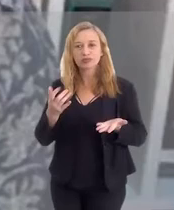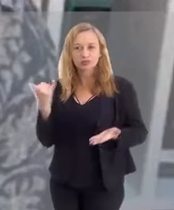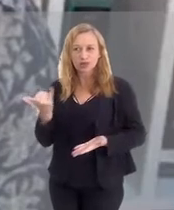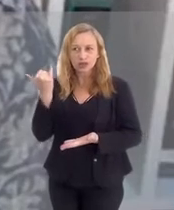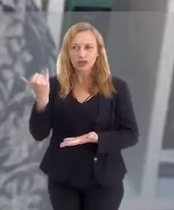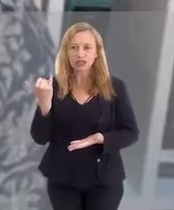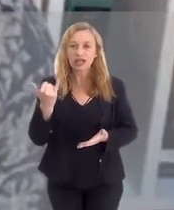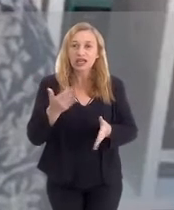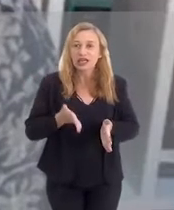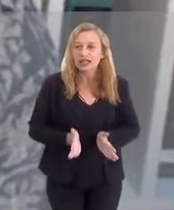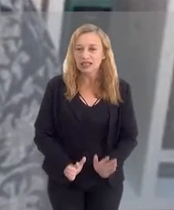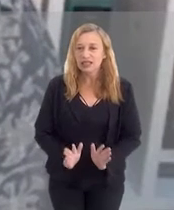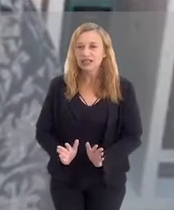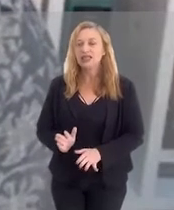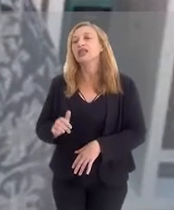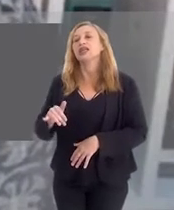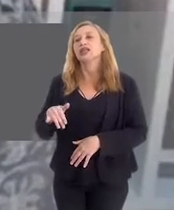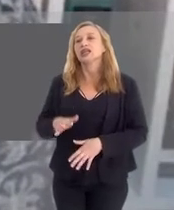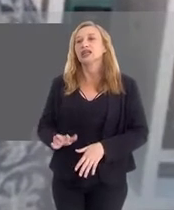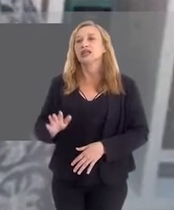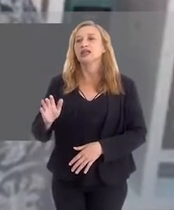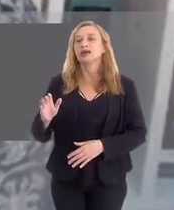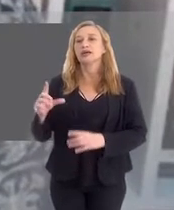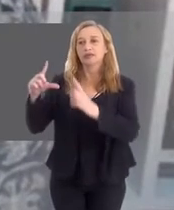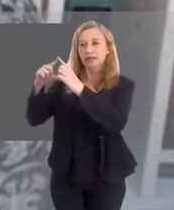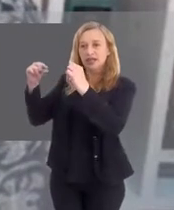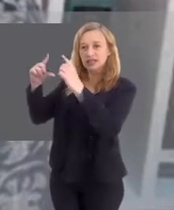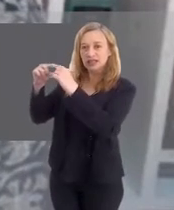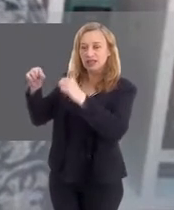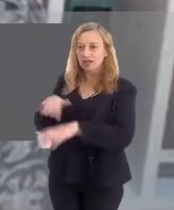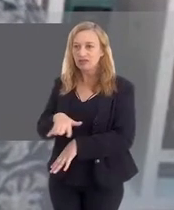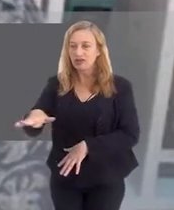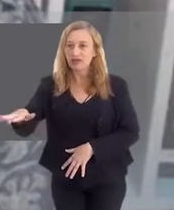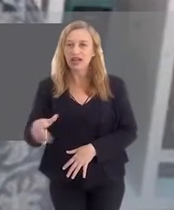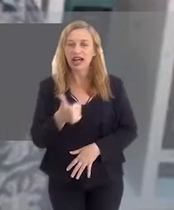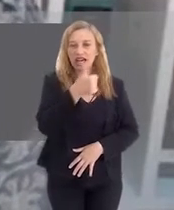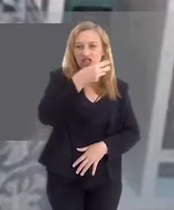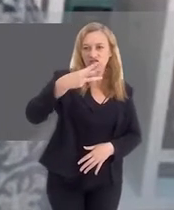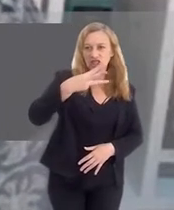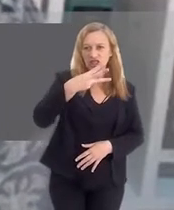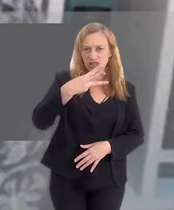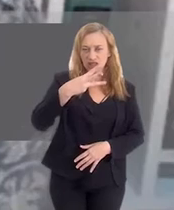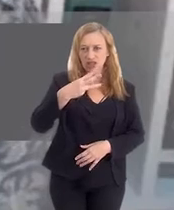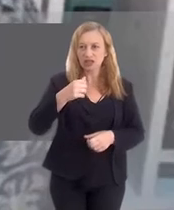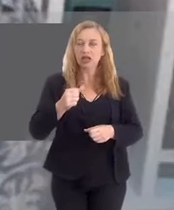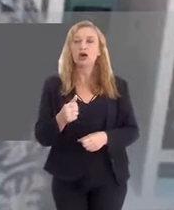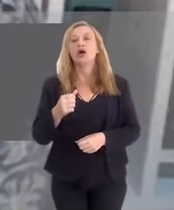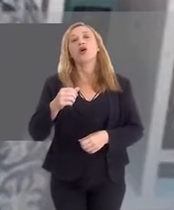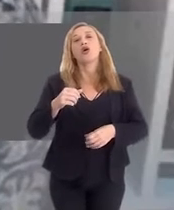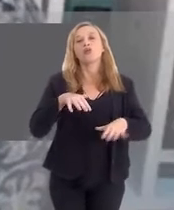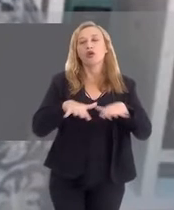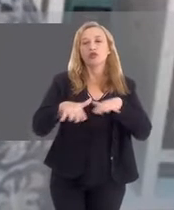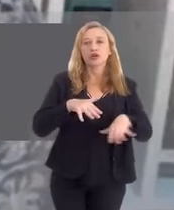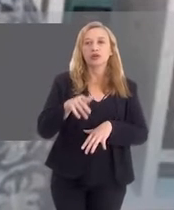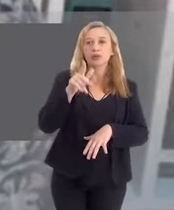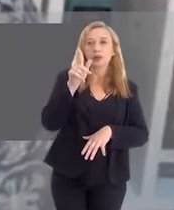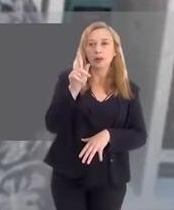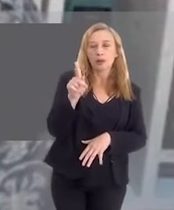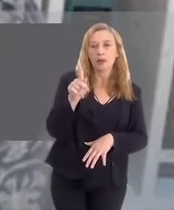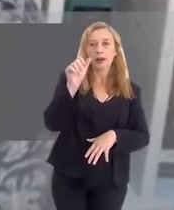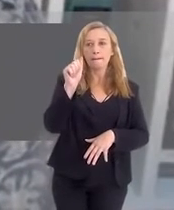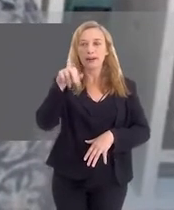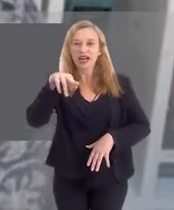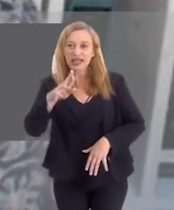singular. Nascida e criada em Planaltina, na periferia de Brasília, já aos 13 anos aderiu ao movimento punk, organizando